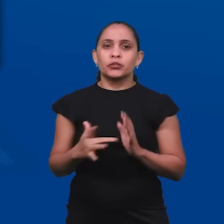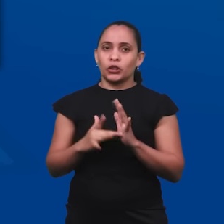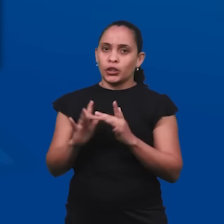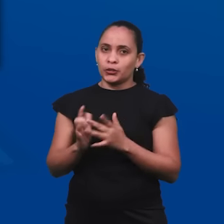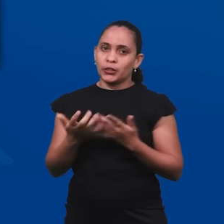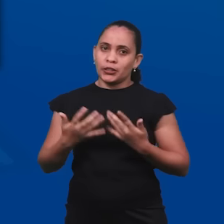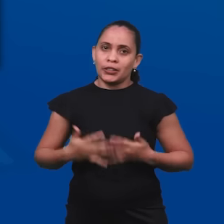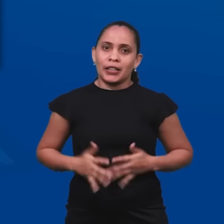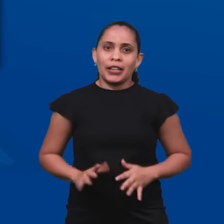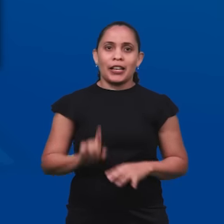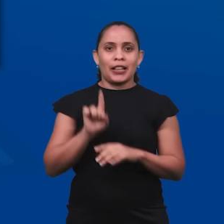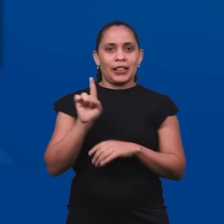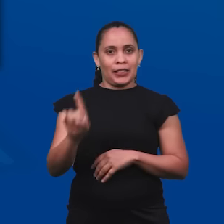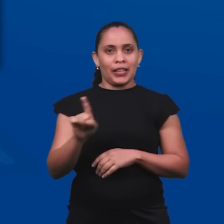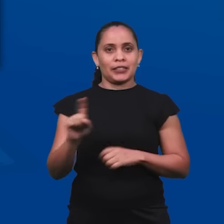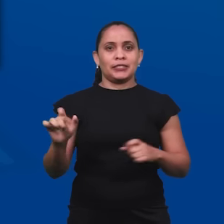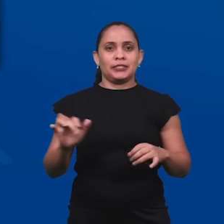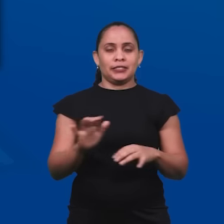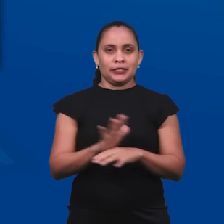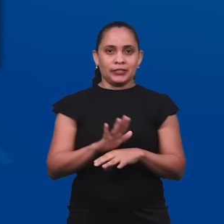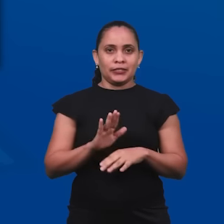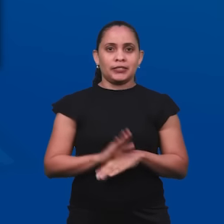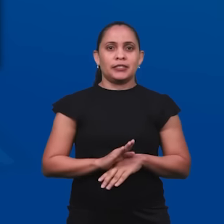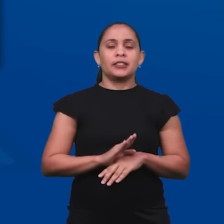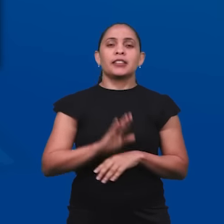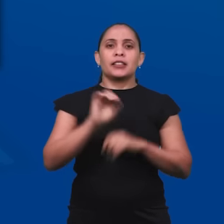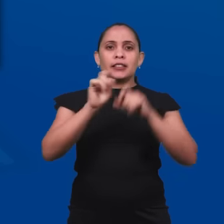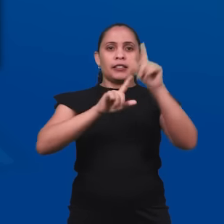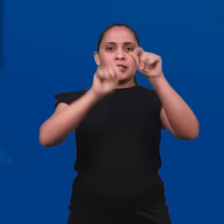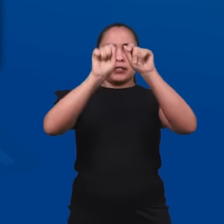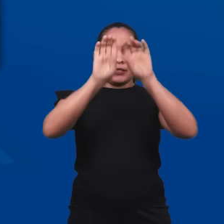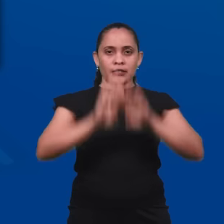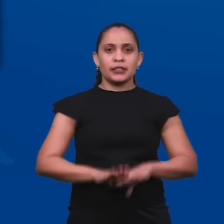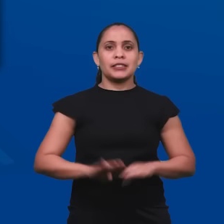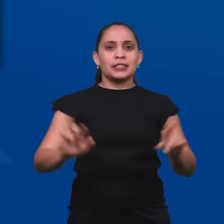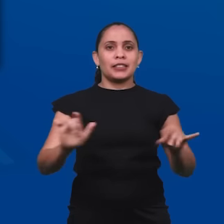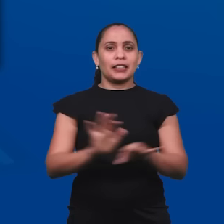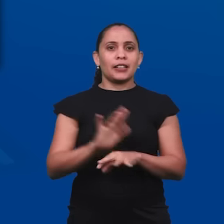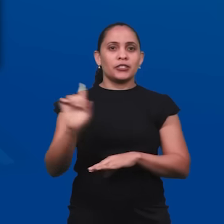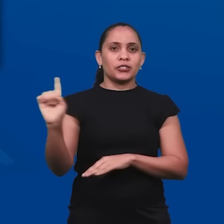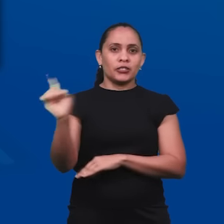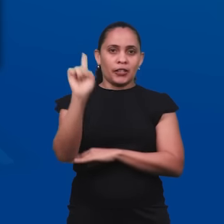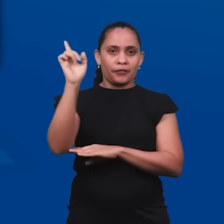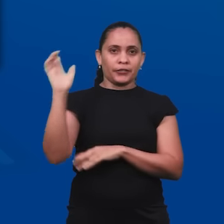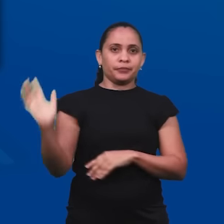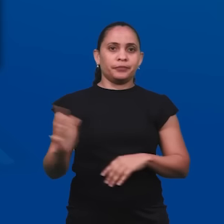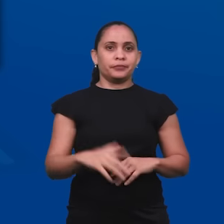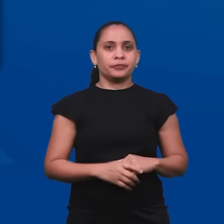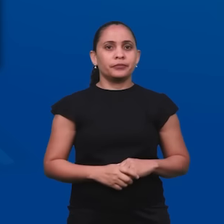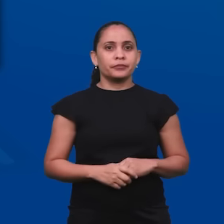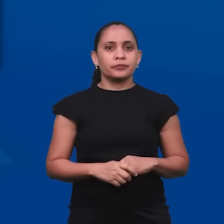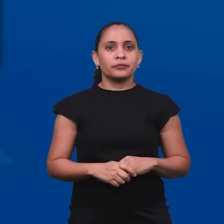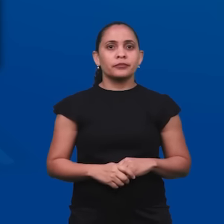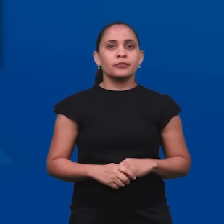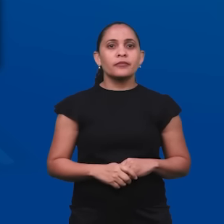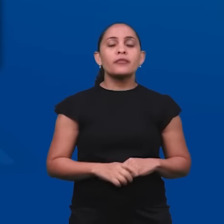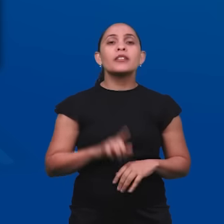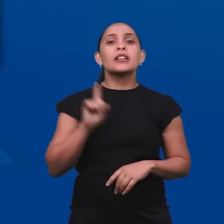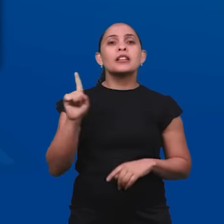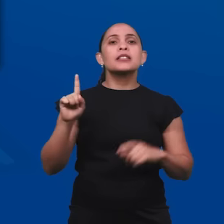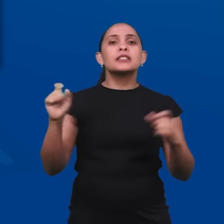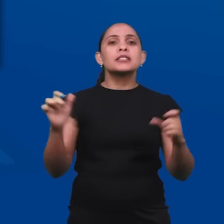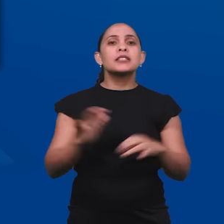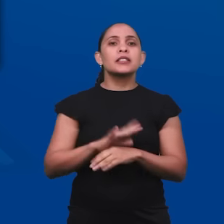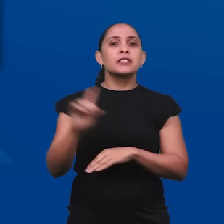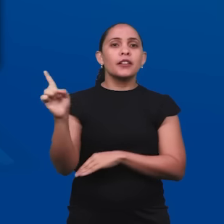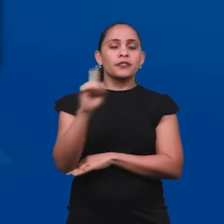em Belém, que é a cidade de Davi. Pois na cidade de Davi vos